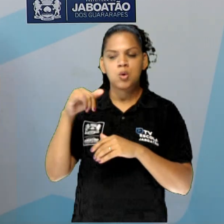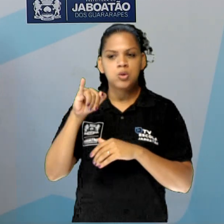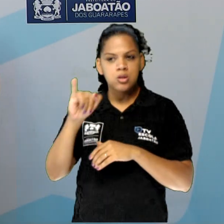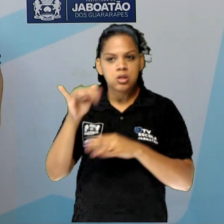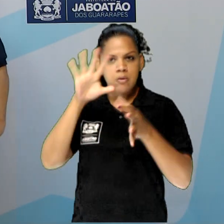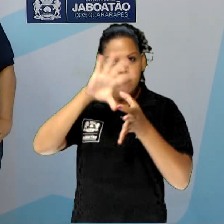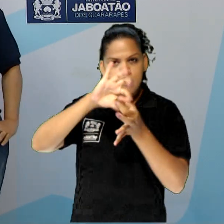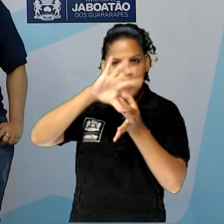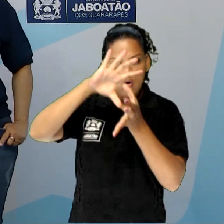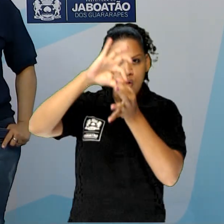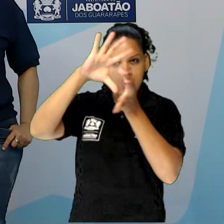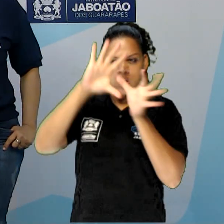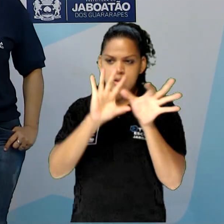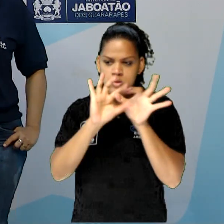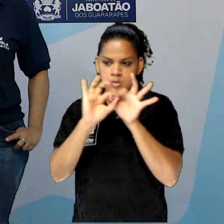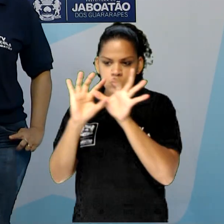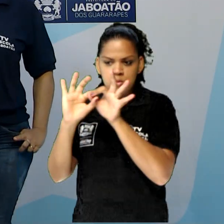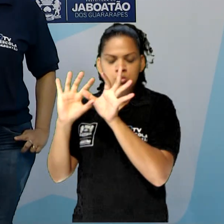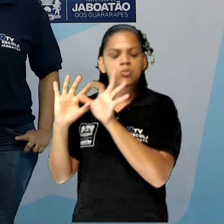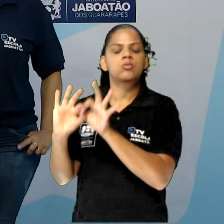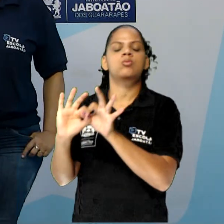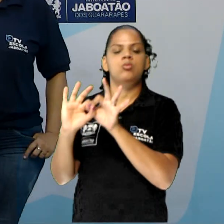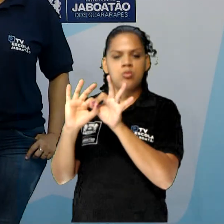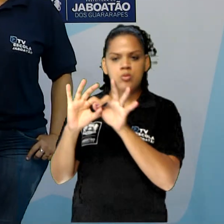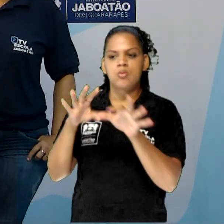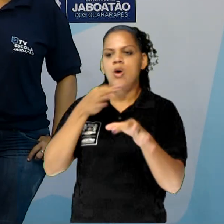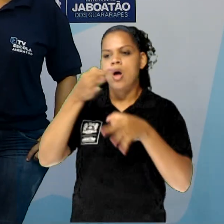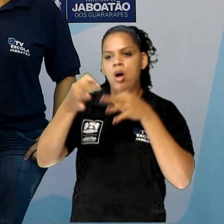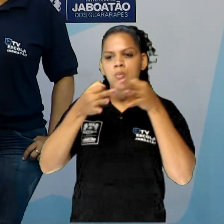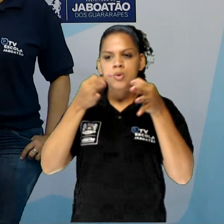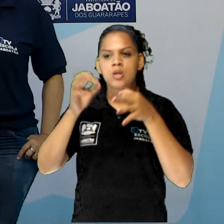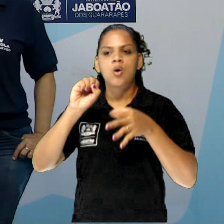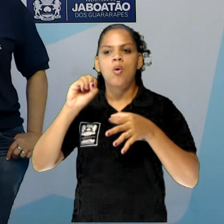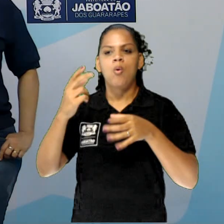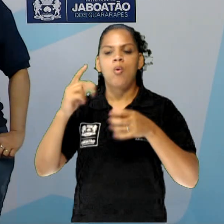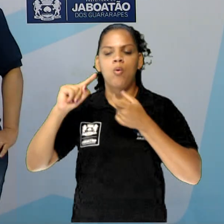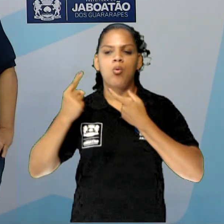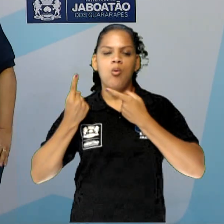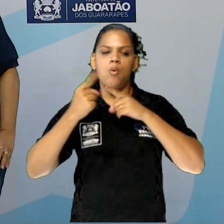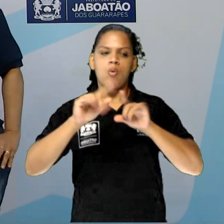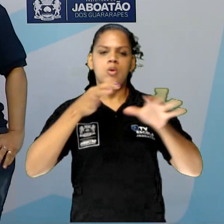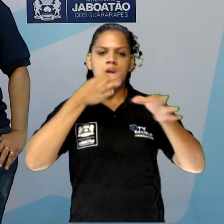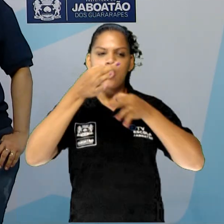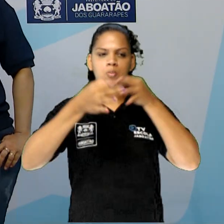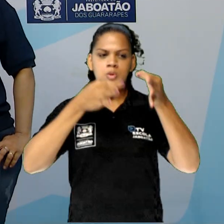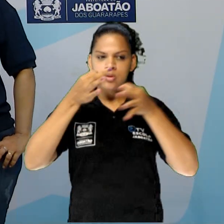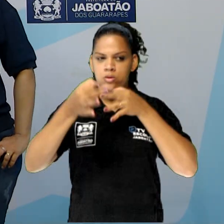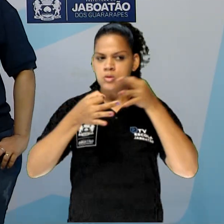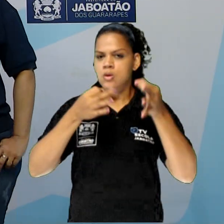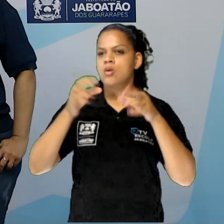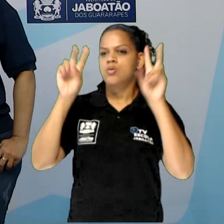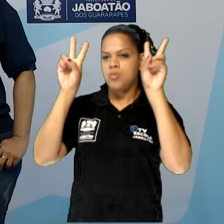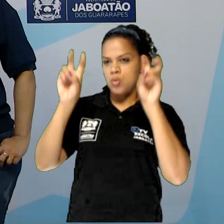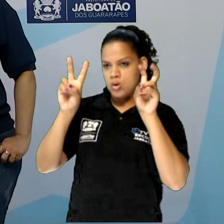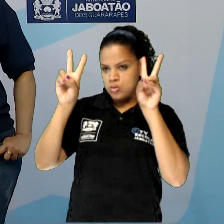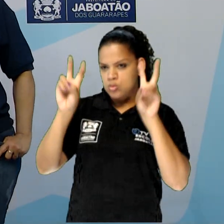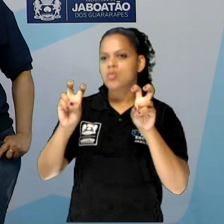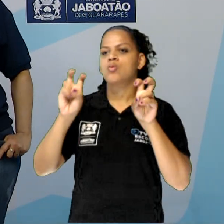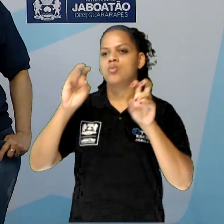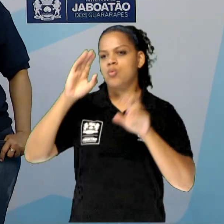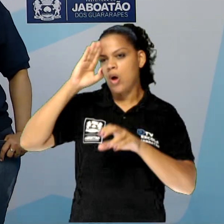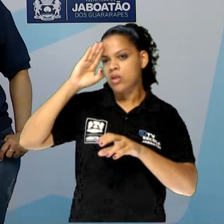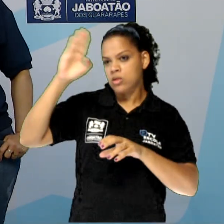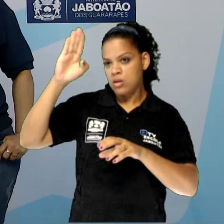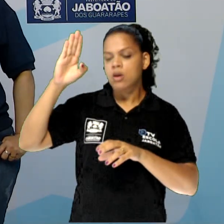a sua argumentação ou contra-argumentação de um determinado assunto, a sua ideia principal, a questão da